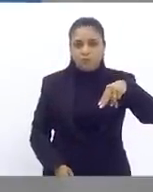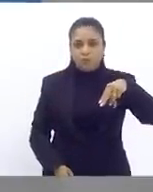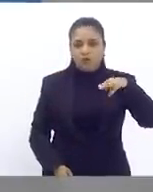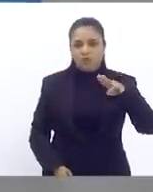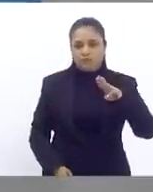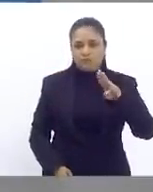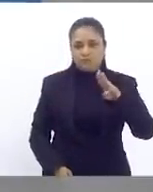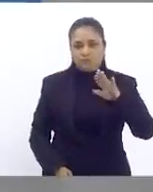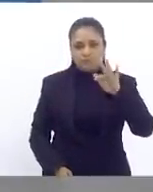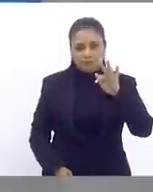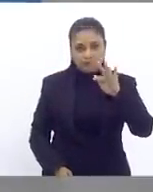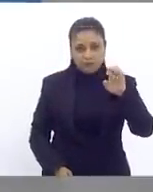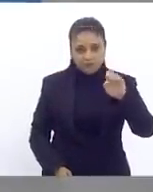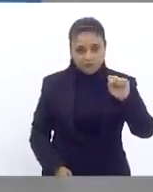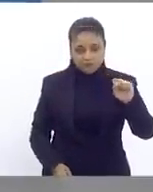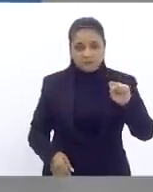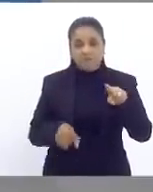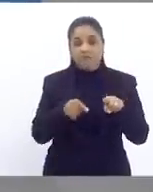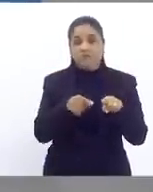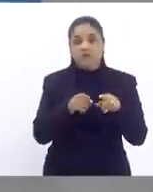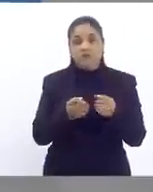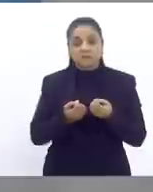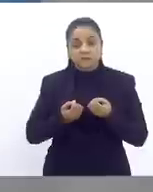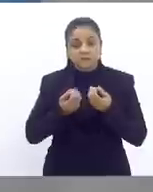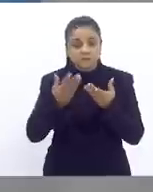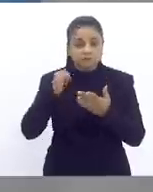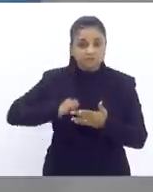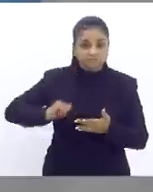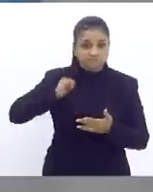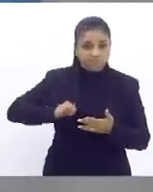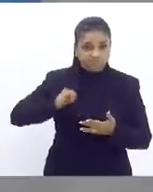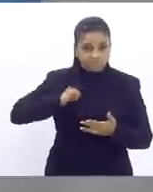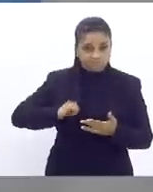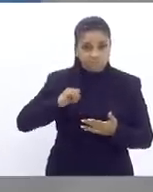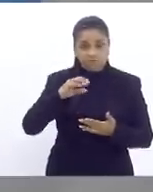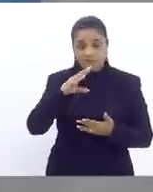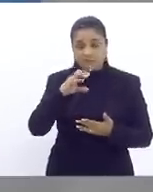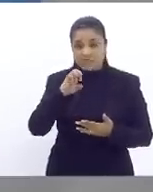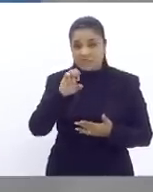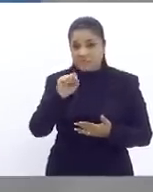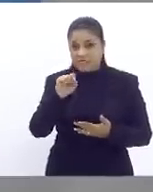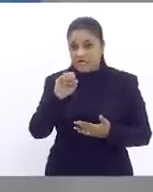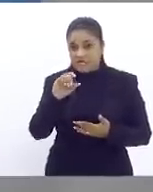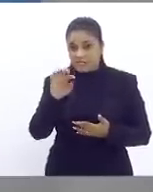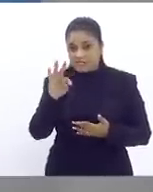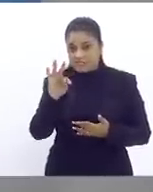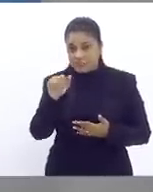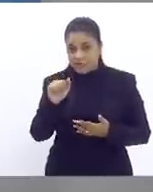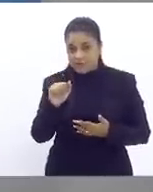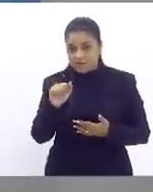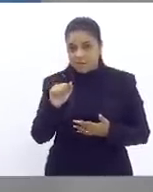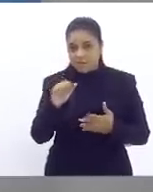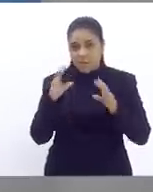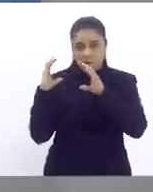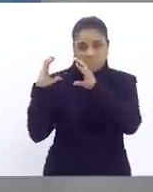distribuindo cesta básica para as pensionistas e na fala Doutor Flávio do deputado Flávio Serafim o Deputado Luiz